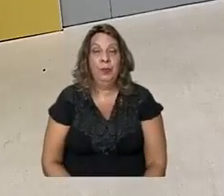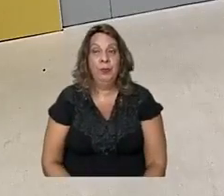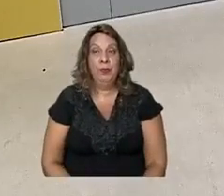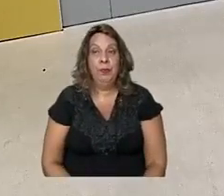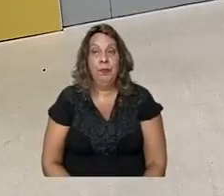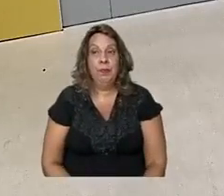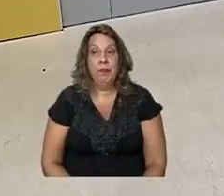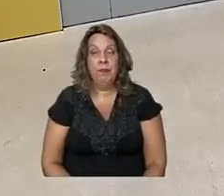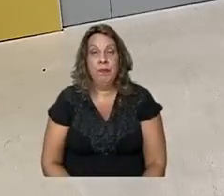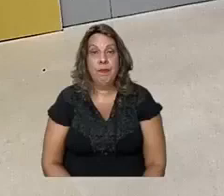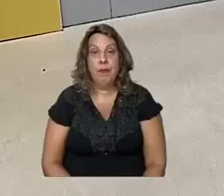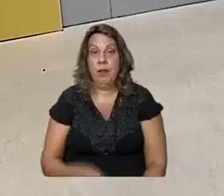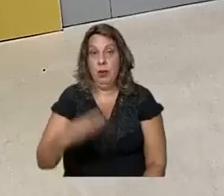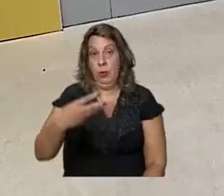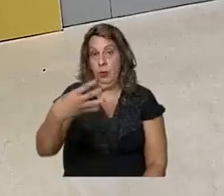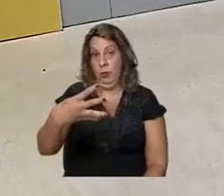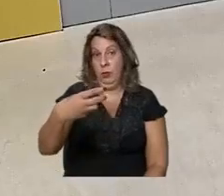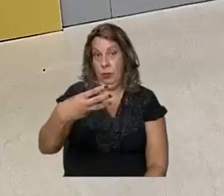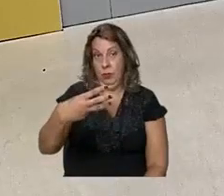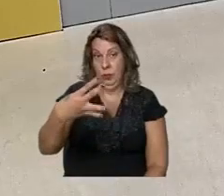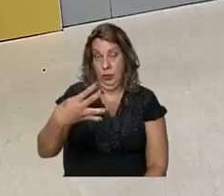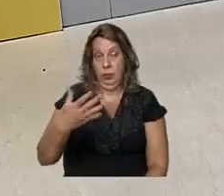27. Olha aí o